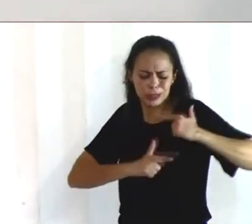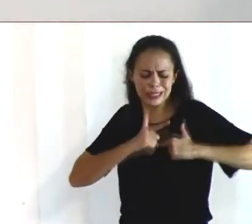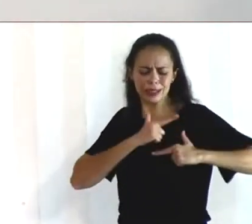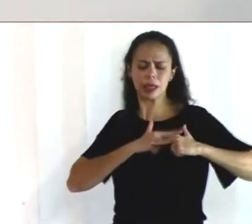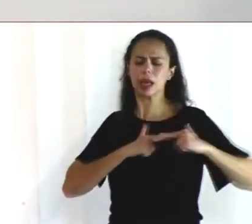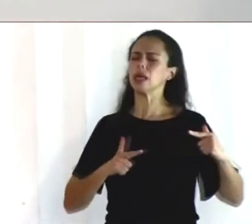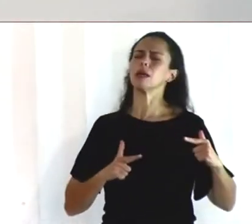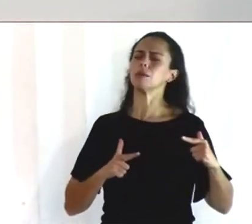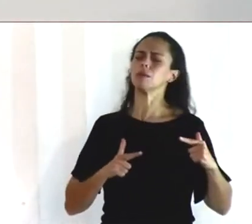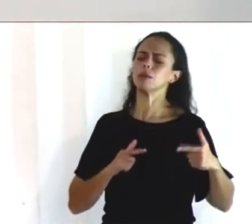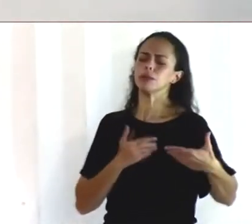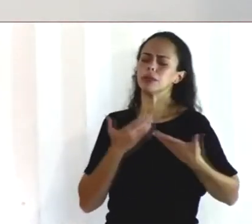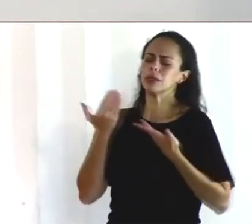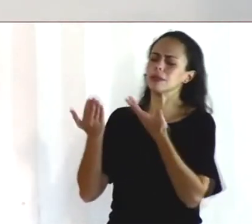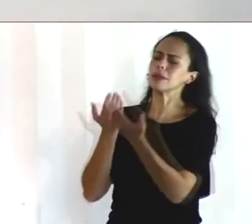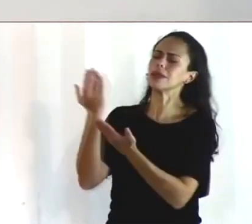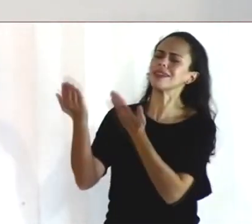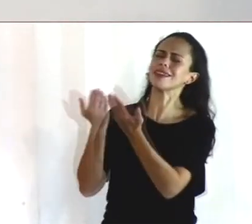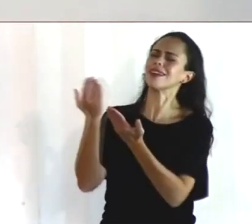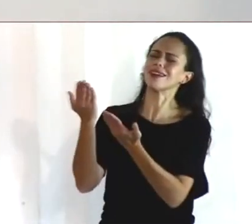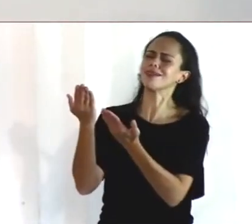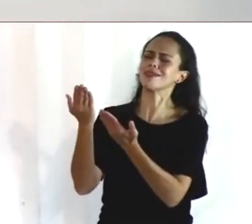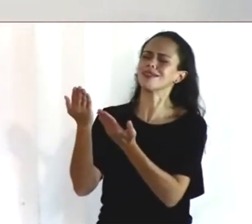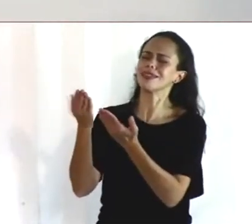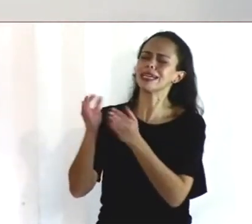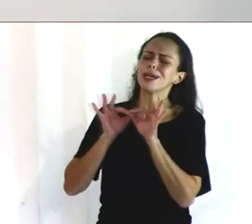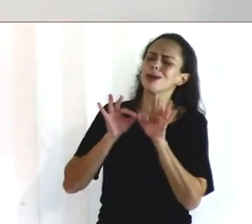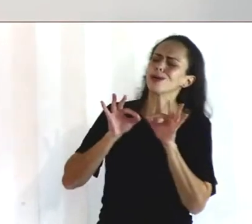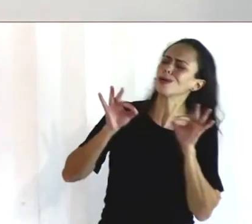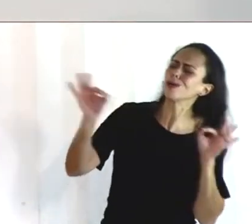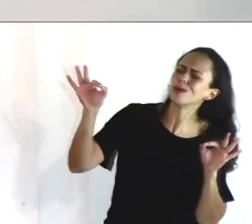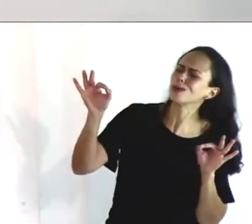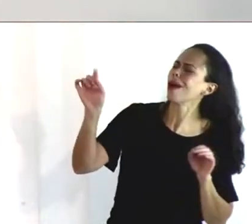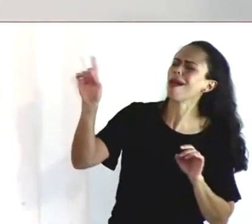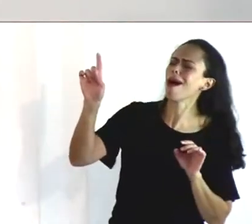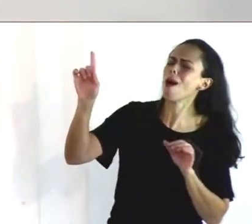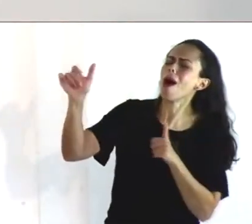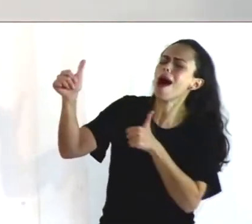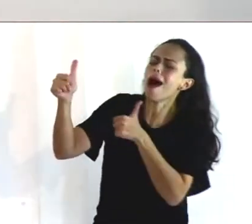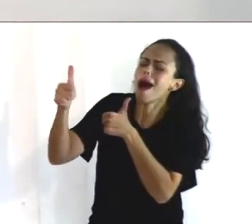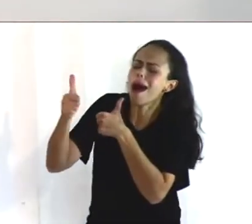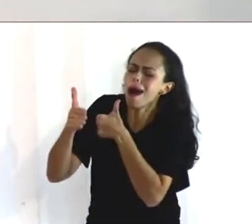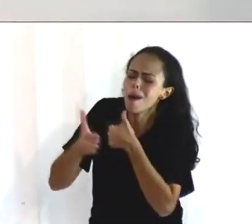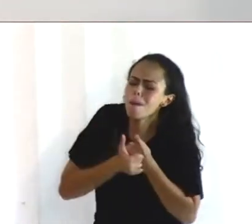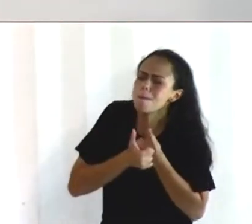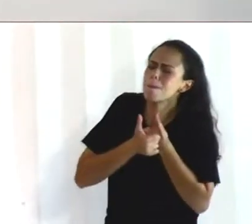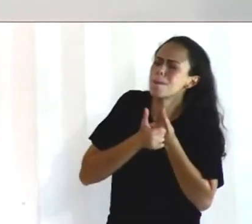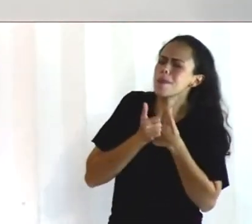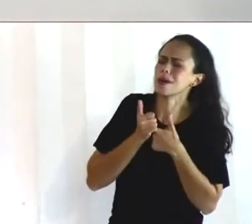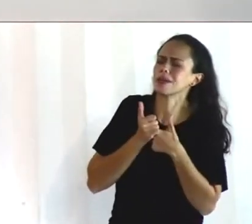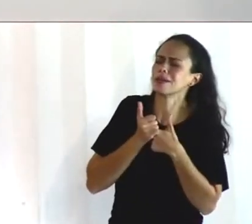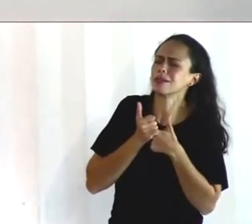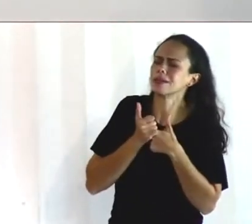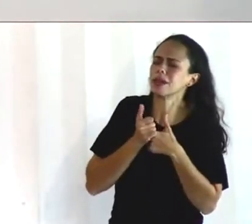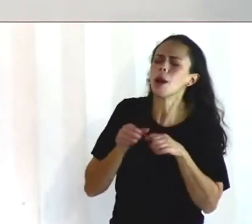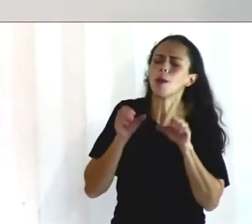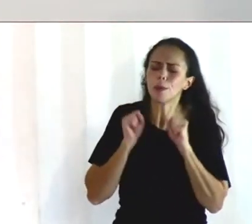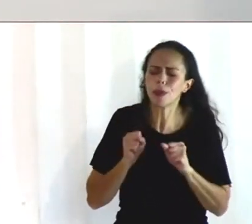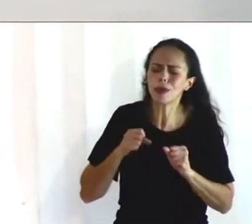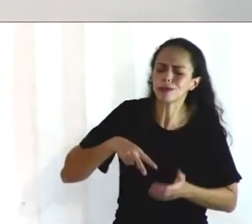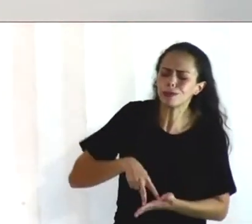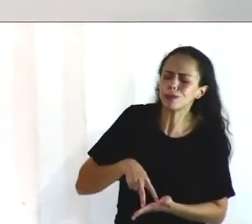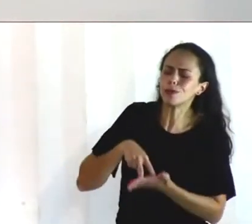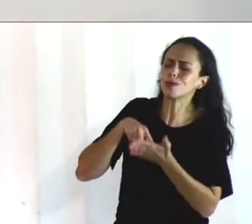Tua graça, à margem da Tua cura. Não nos deixes, Senhor, nos alegrar na cura dos outros,